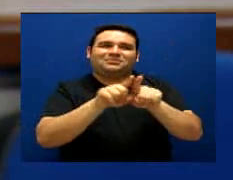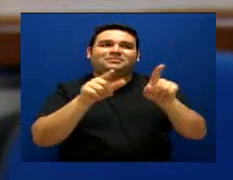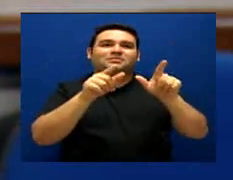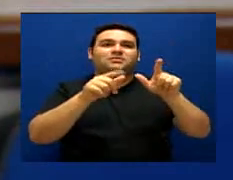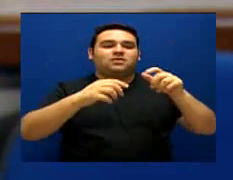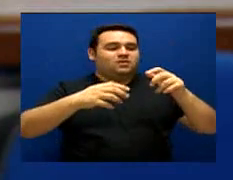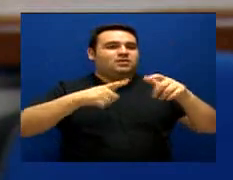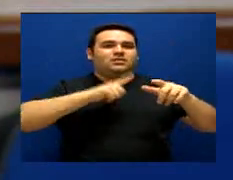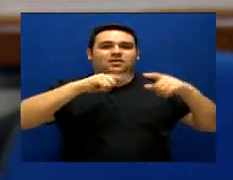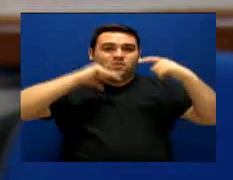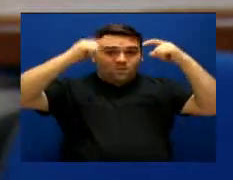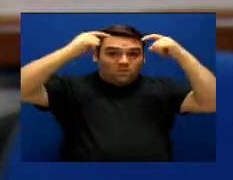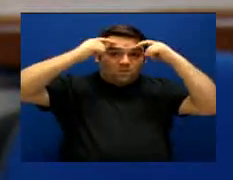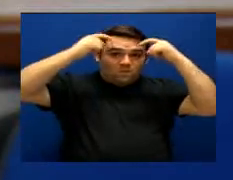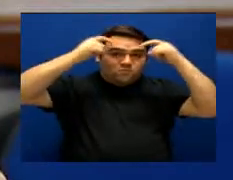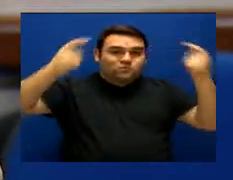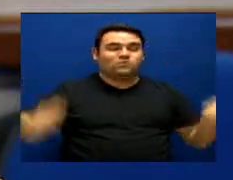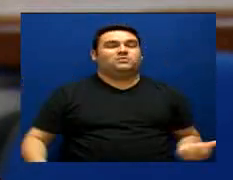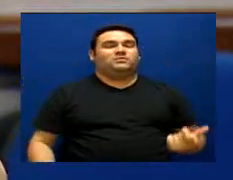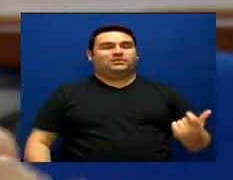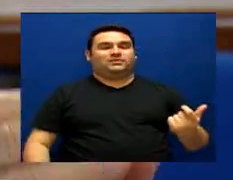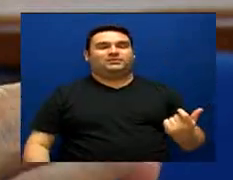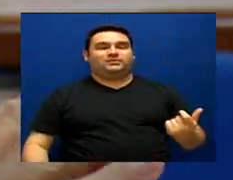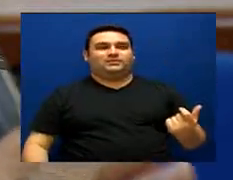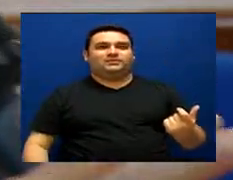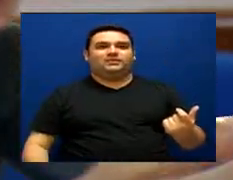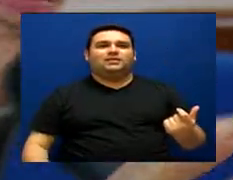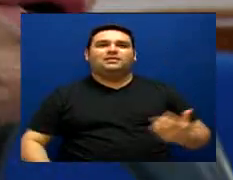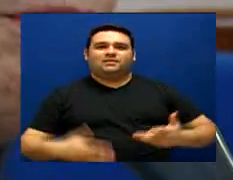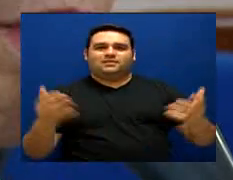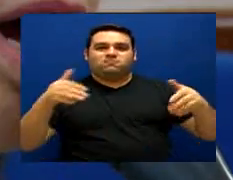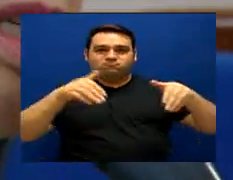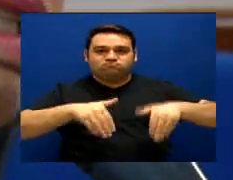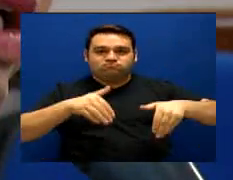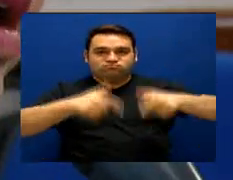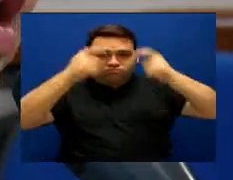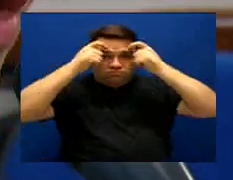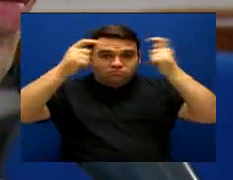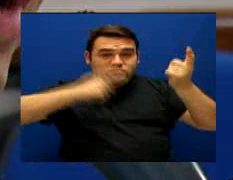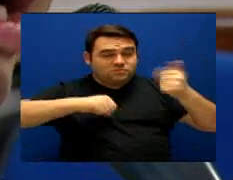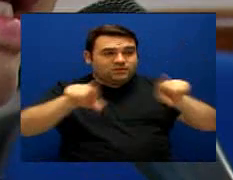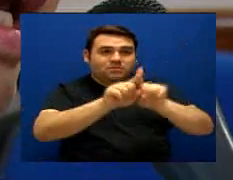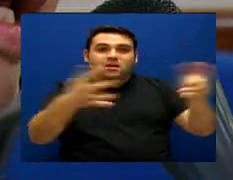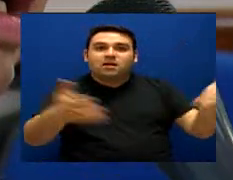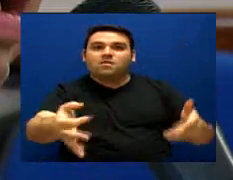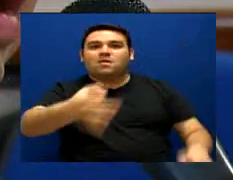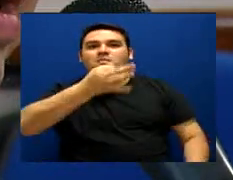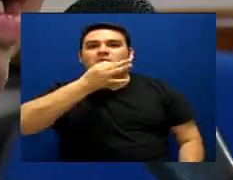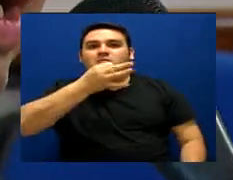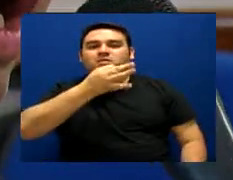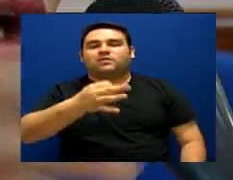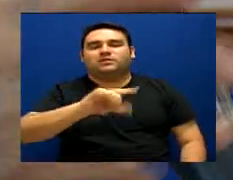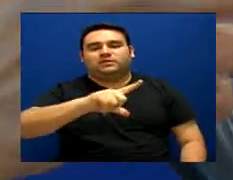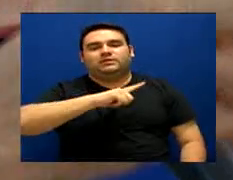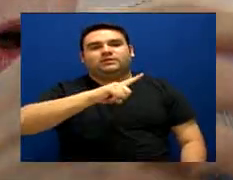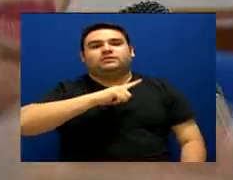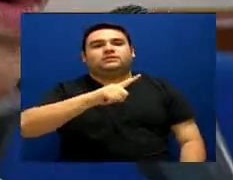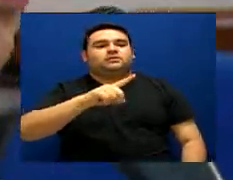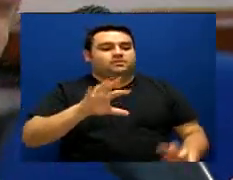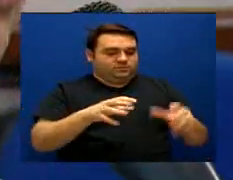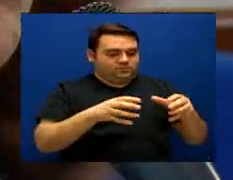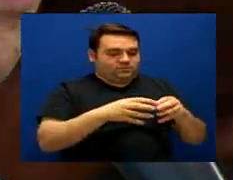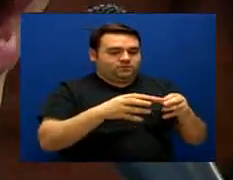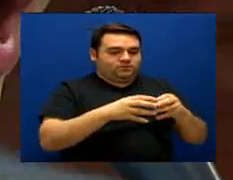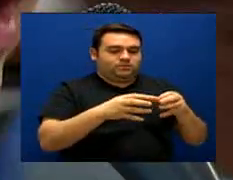os ursos. Então, fica aí a proposta para que o